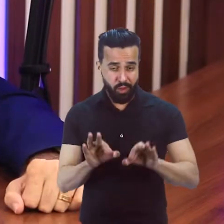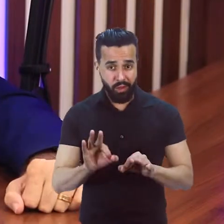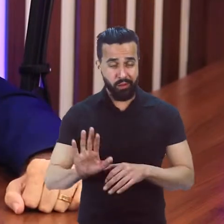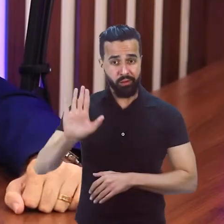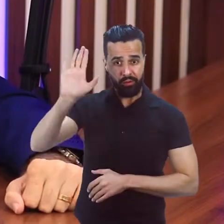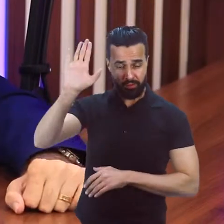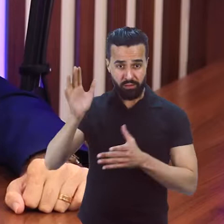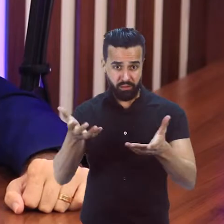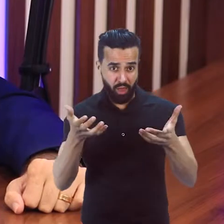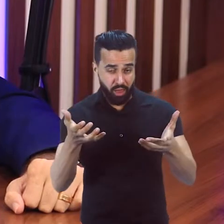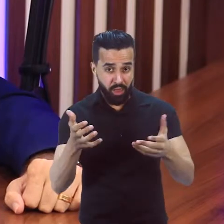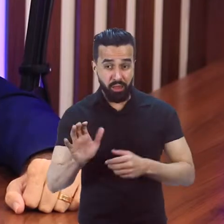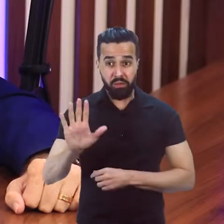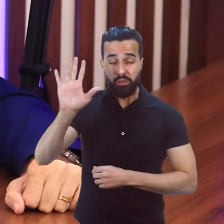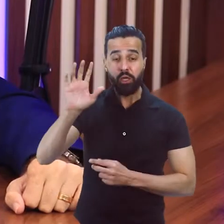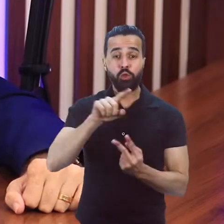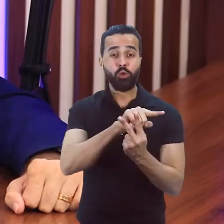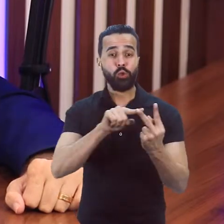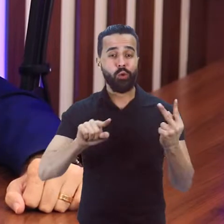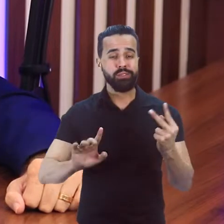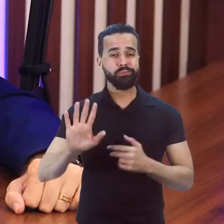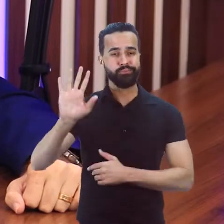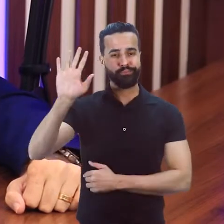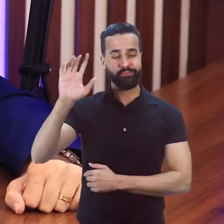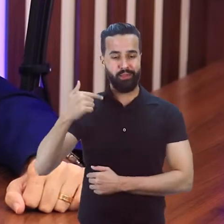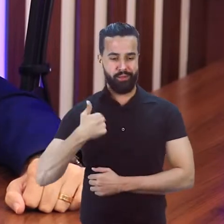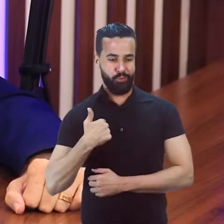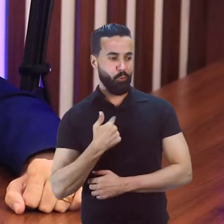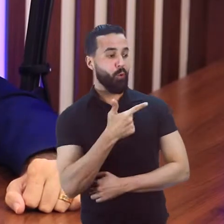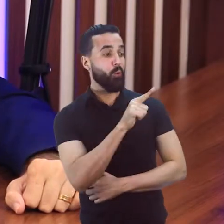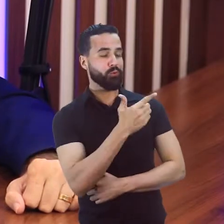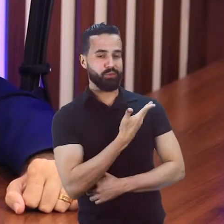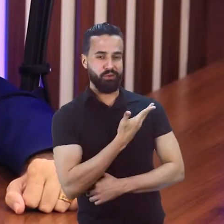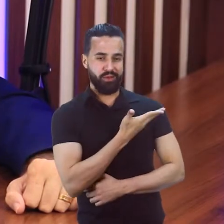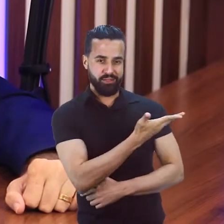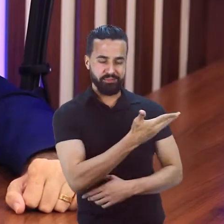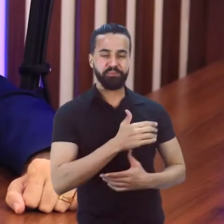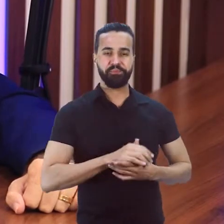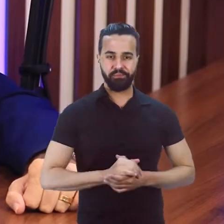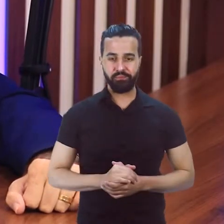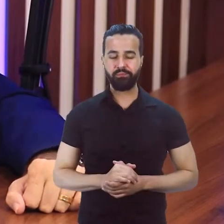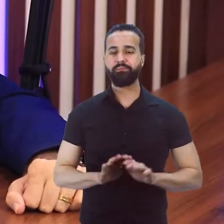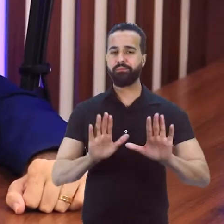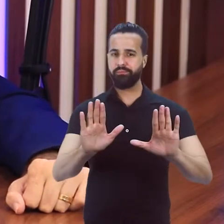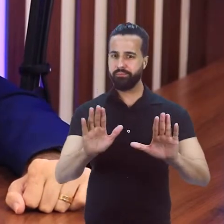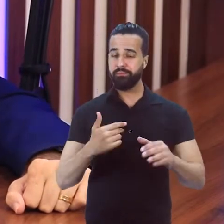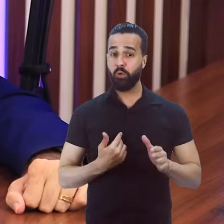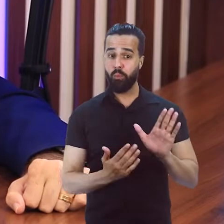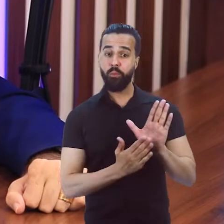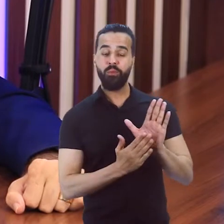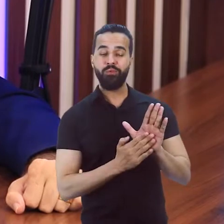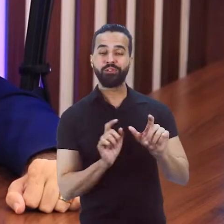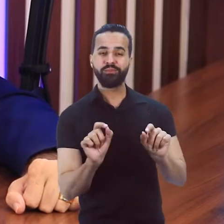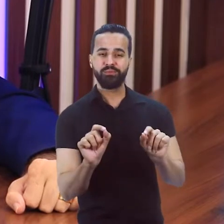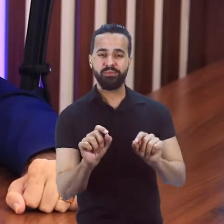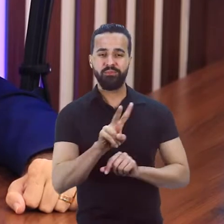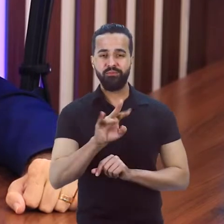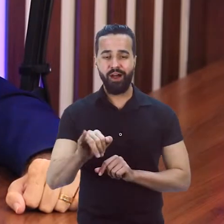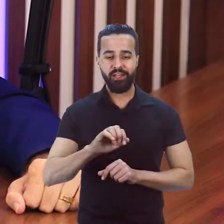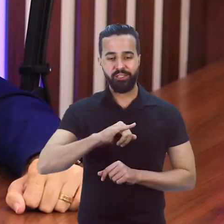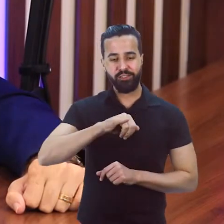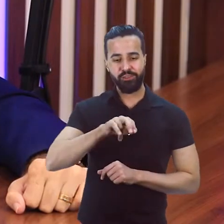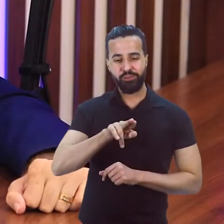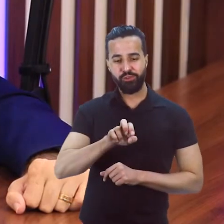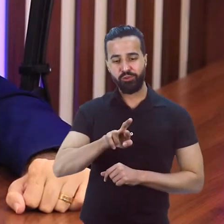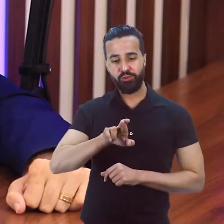mão, eu e um outro colega. Olha aí. Aí ele falou, não, então é o seguinte, nós vamos fazer um júri simulado, nós vamos treinar para apresentar